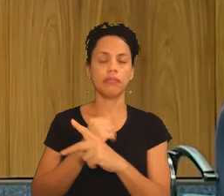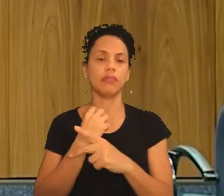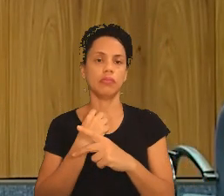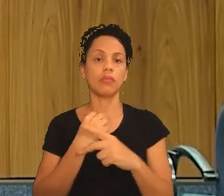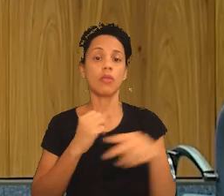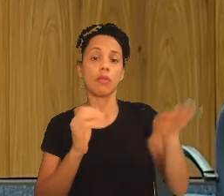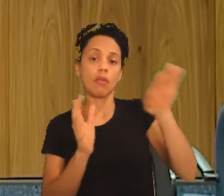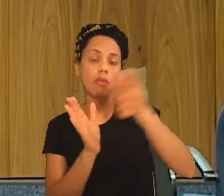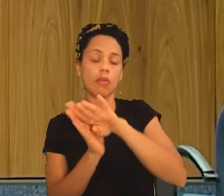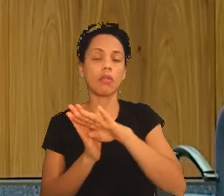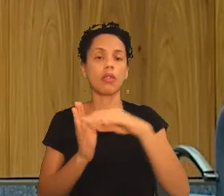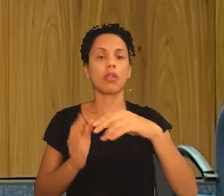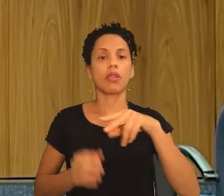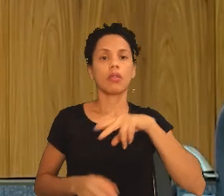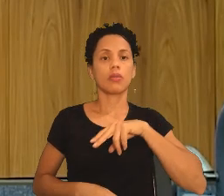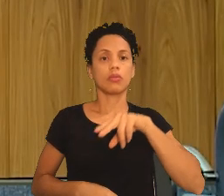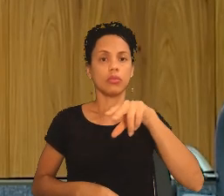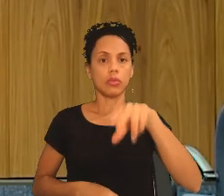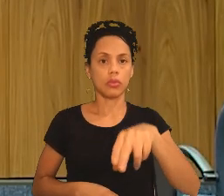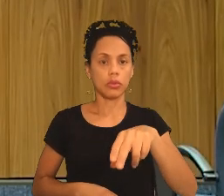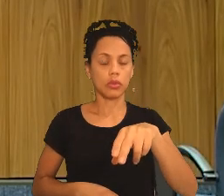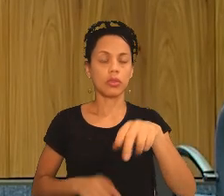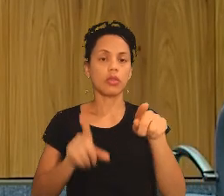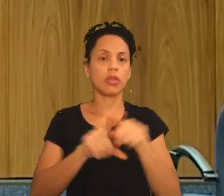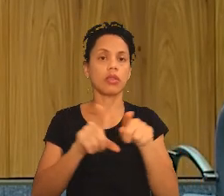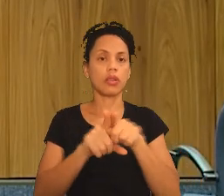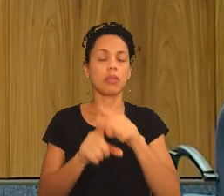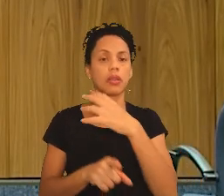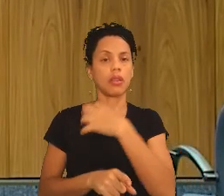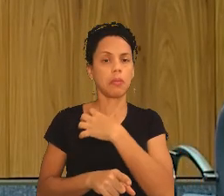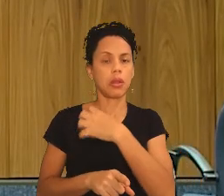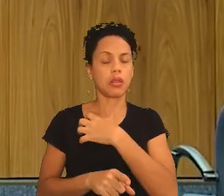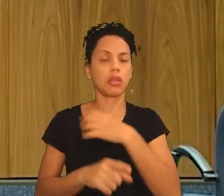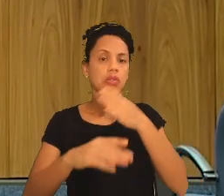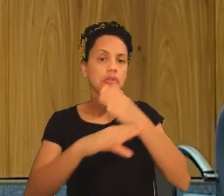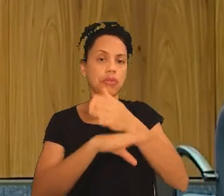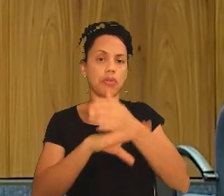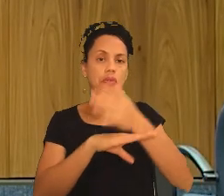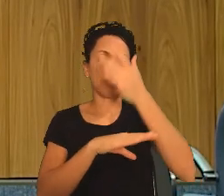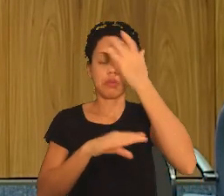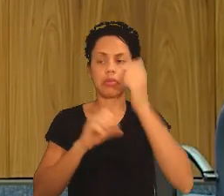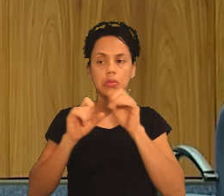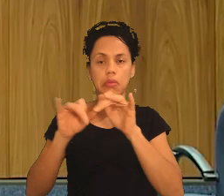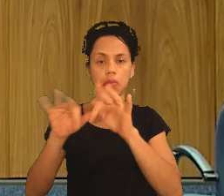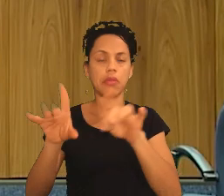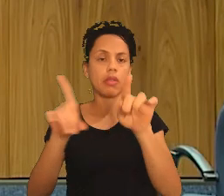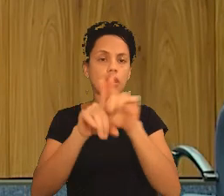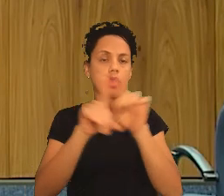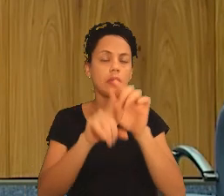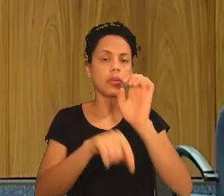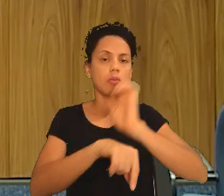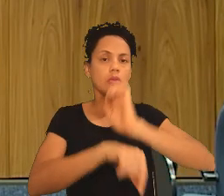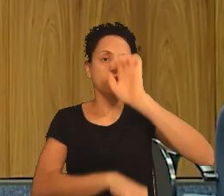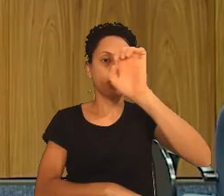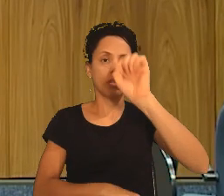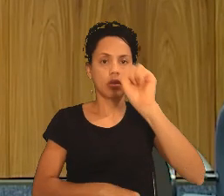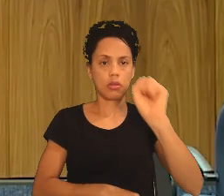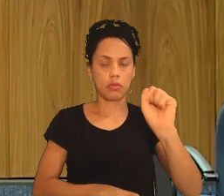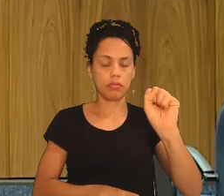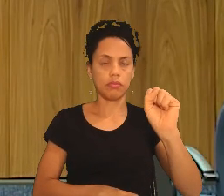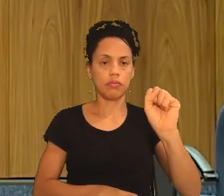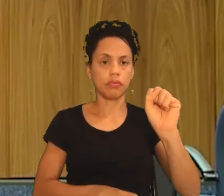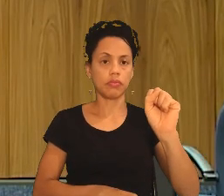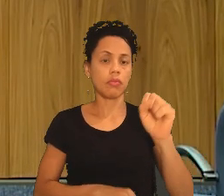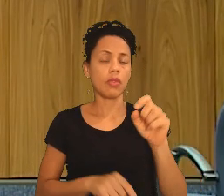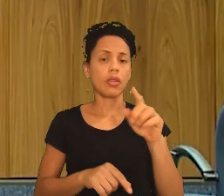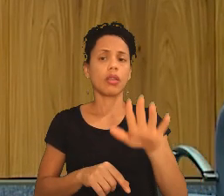E, como é de conhecimento de algumas pessoas, ao longo da história, nosso povo sofreu muito com guerras, né? Com lutas, com a